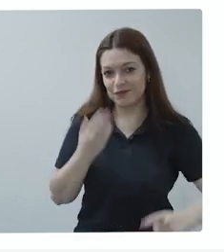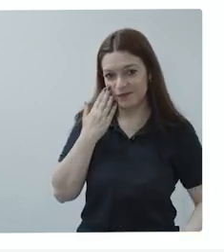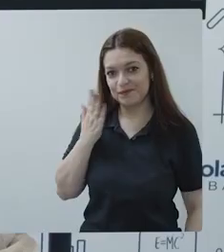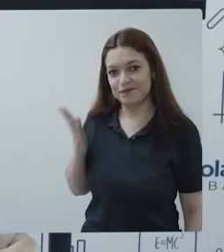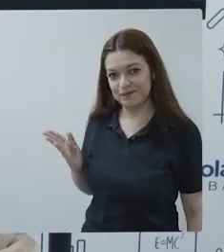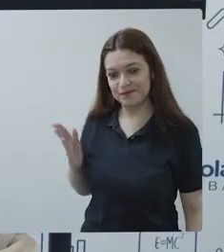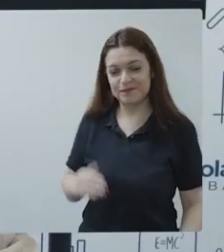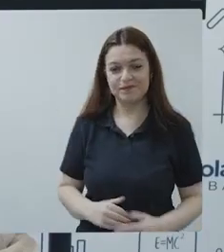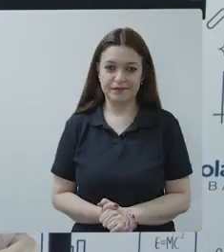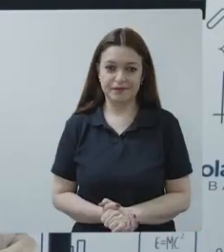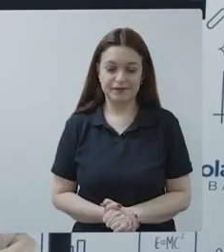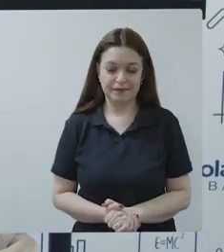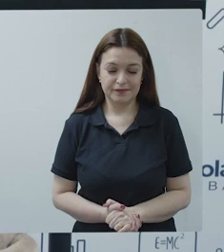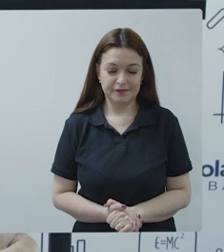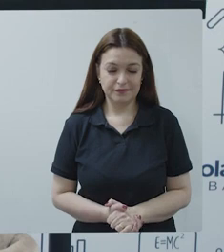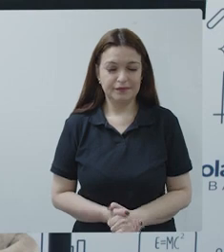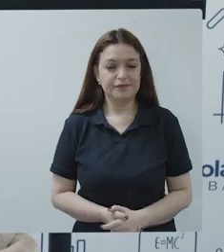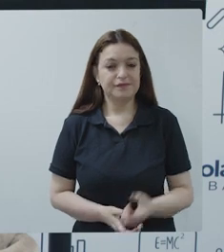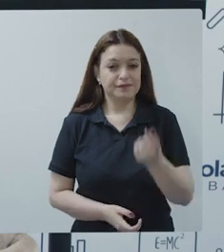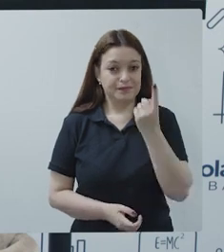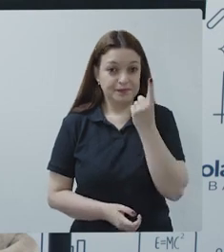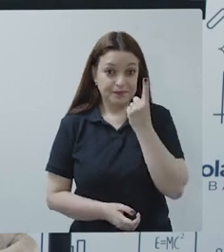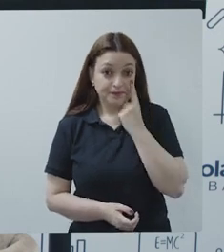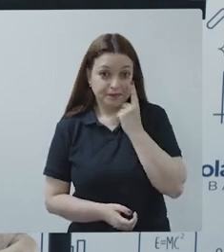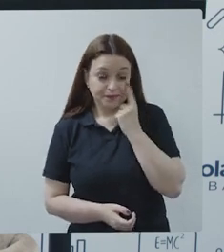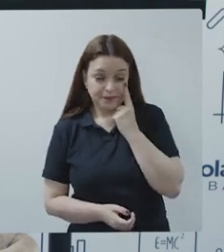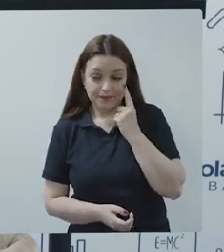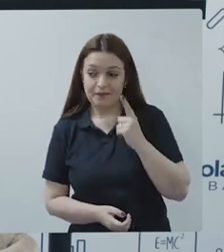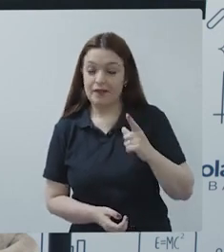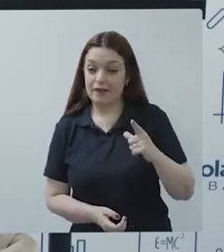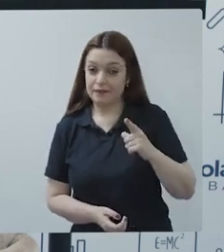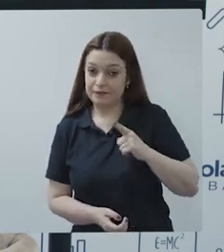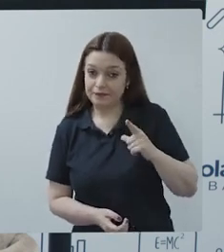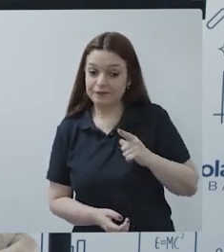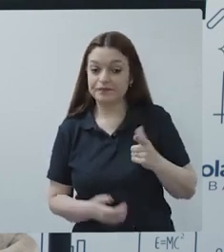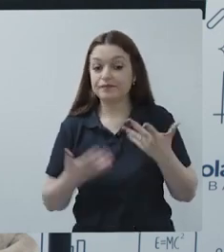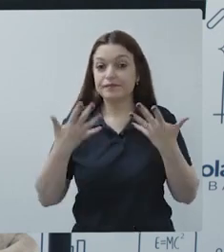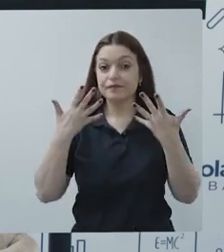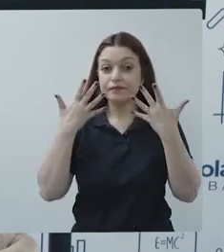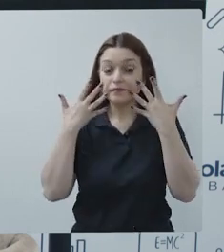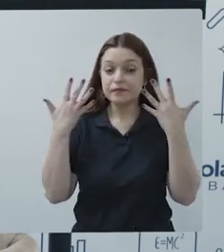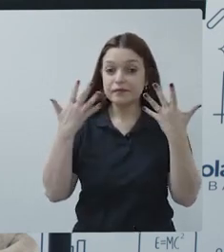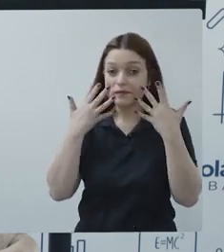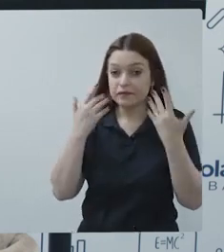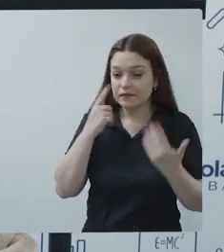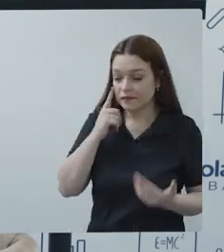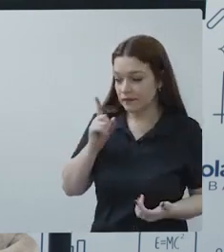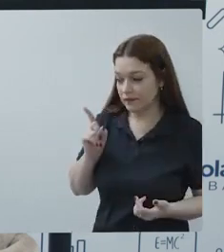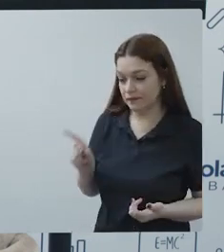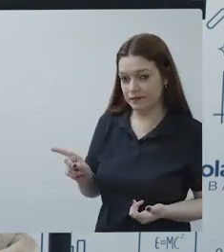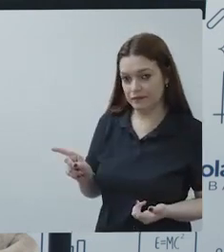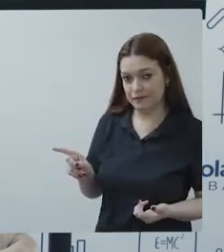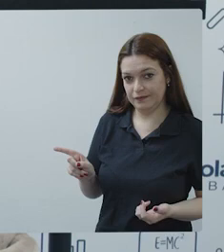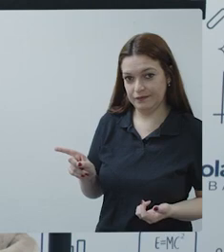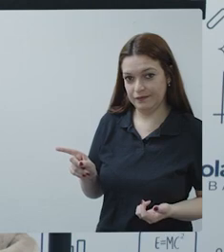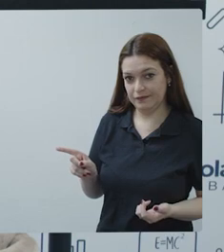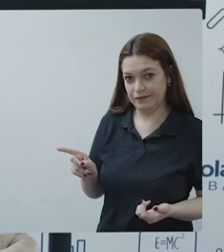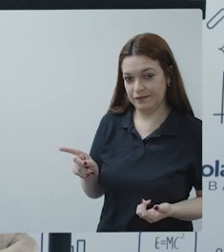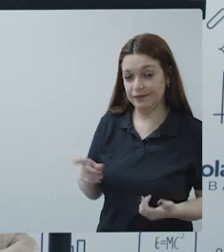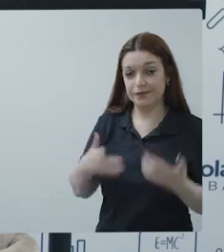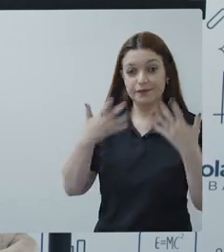rato. Acompanhem aqui comigo. Eu tenho, então, a palavra gato e a imagem do